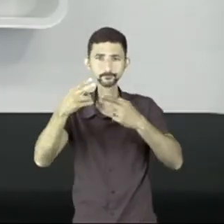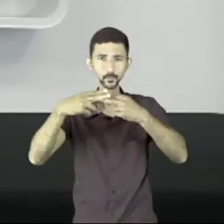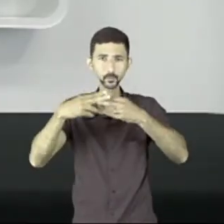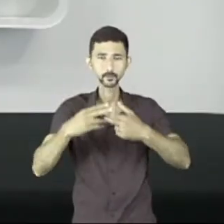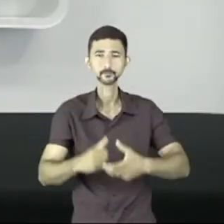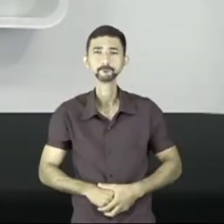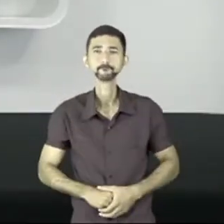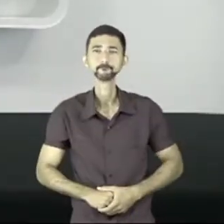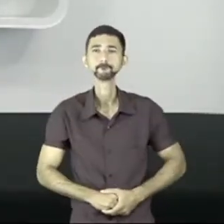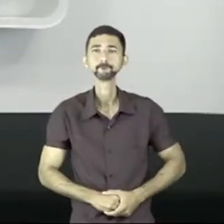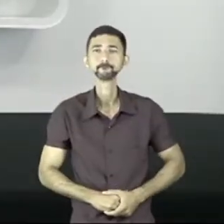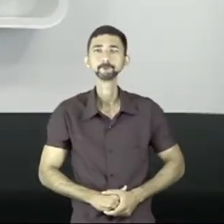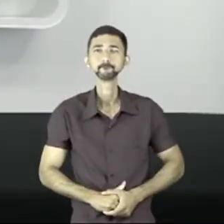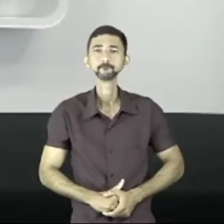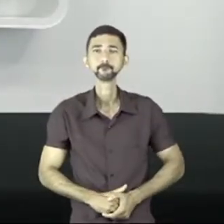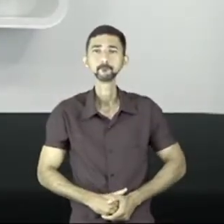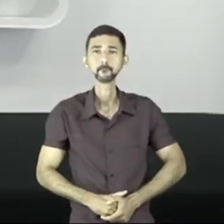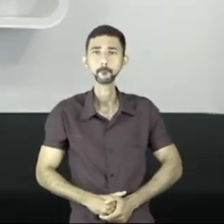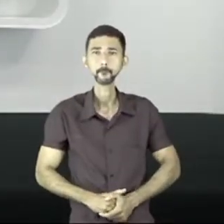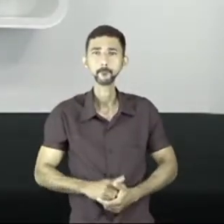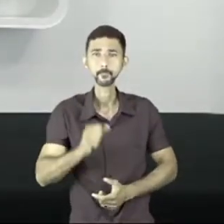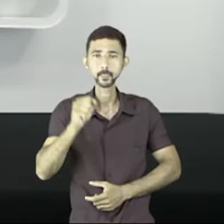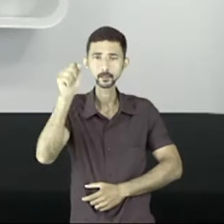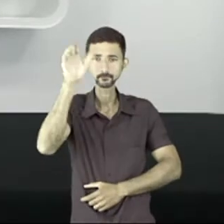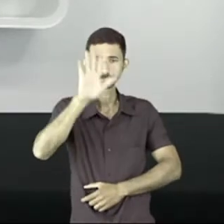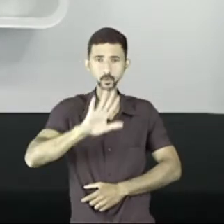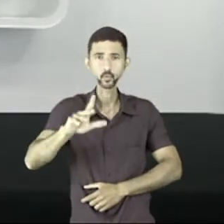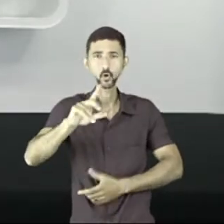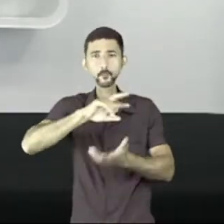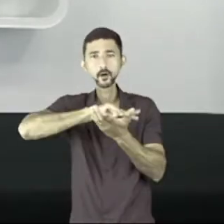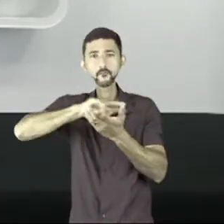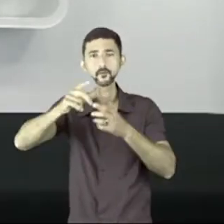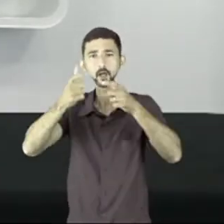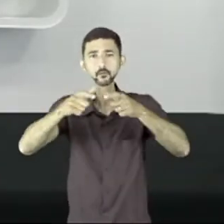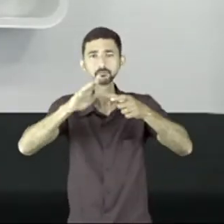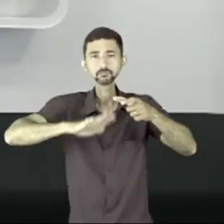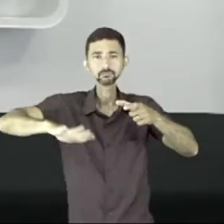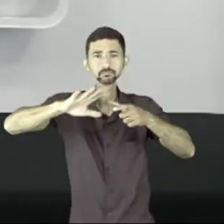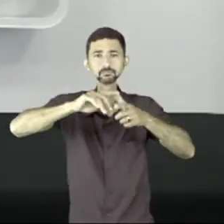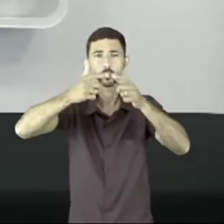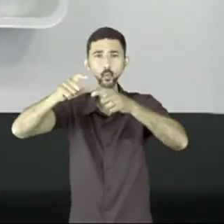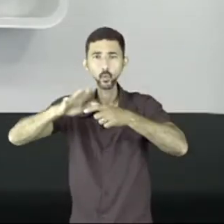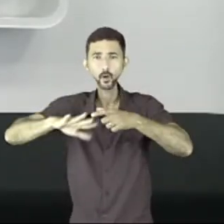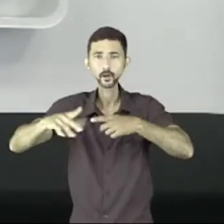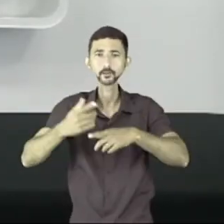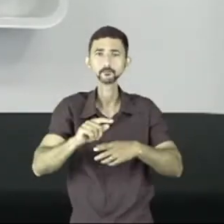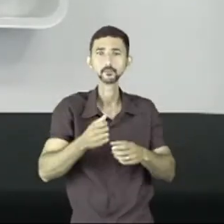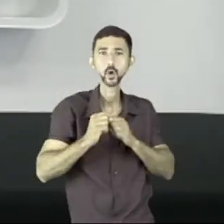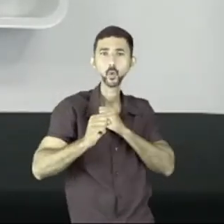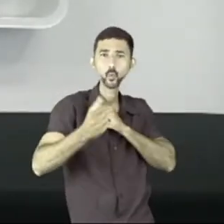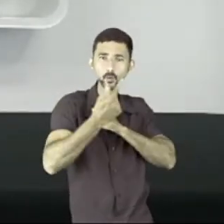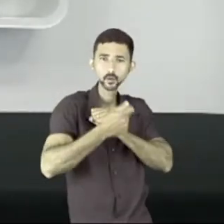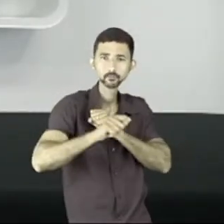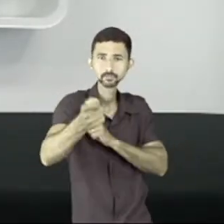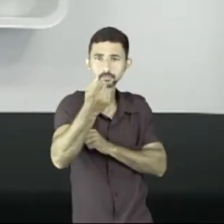tá? Então, na Europa, em várias partes desse continente, tinham as lutas com